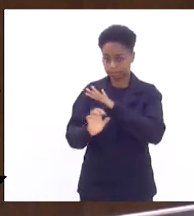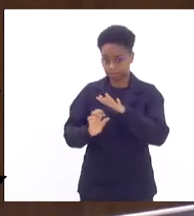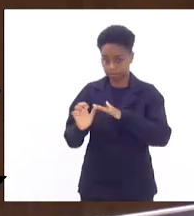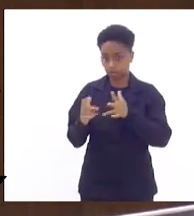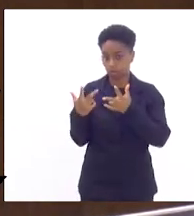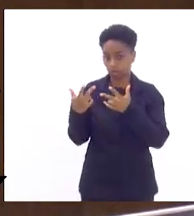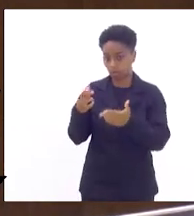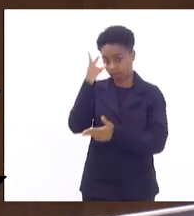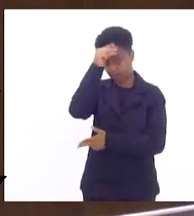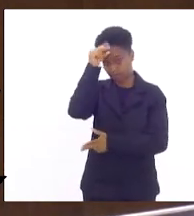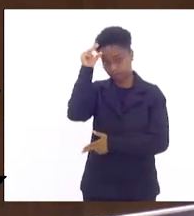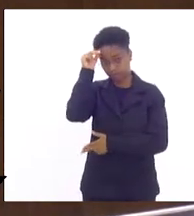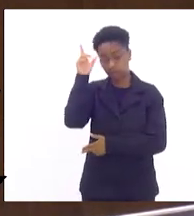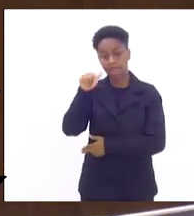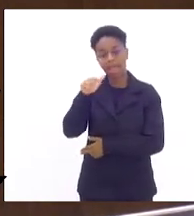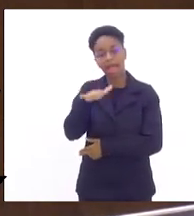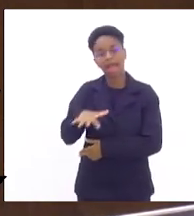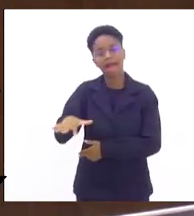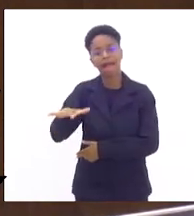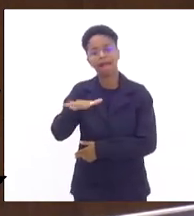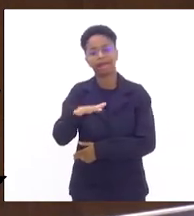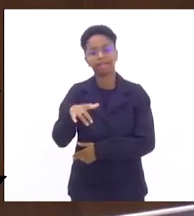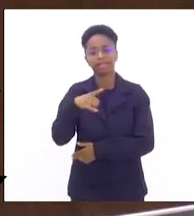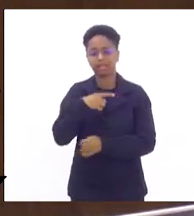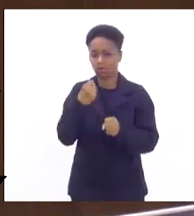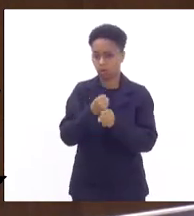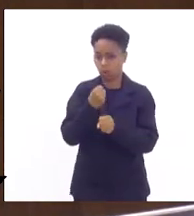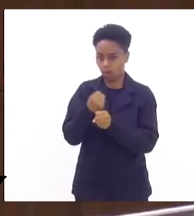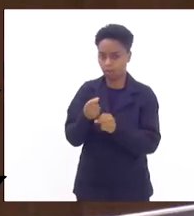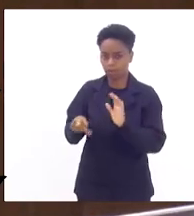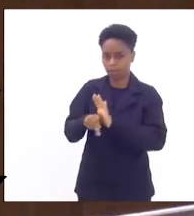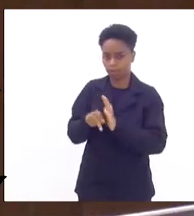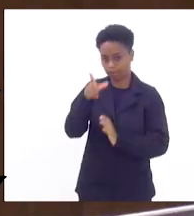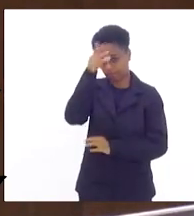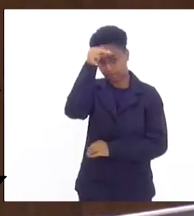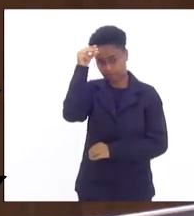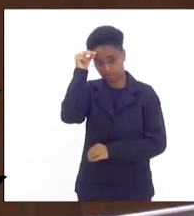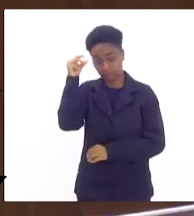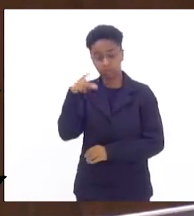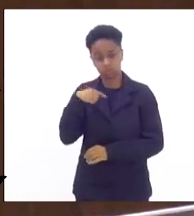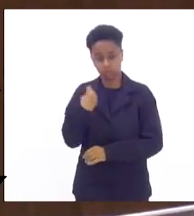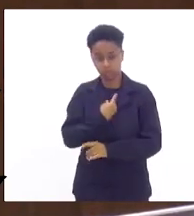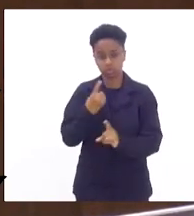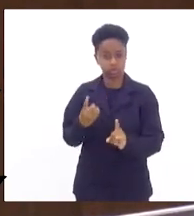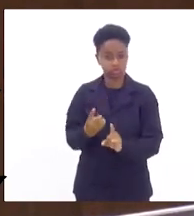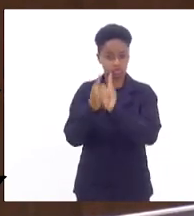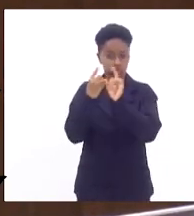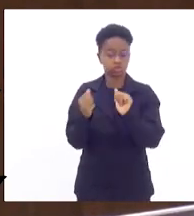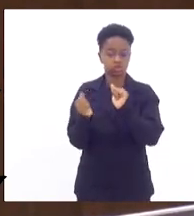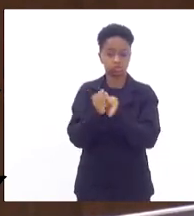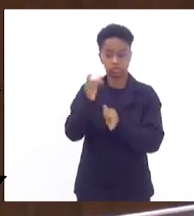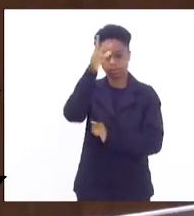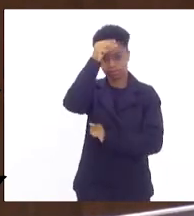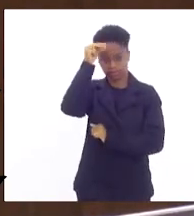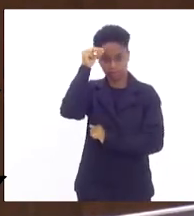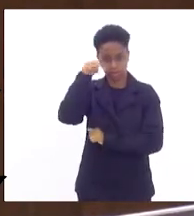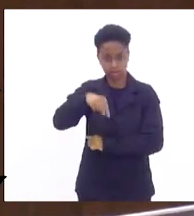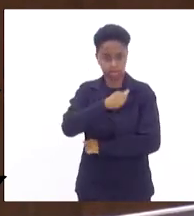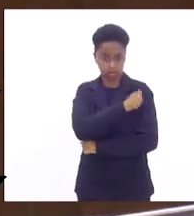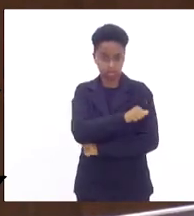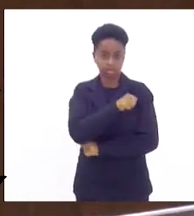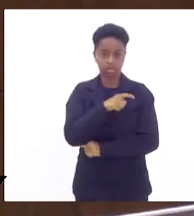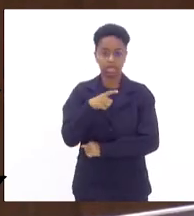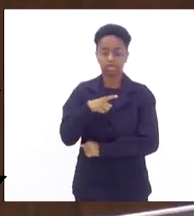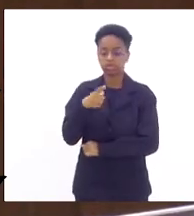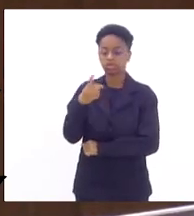utiliza. São áreas que estão passando por obras da prefeitura. Nós temos identificada, junto com a prefeitura do Rio, 208